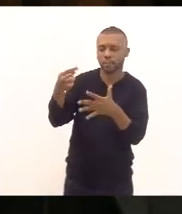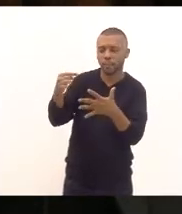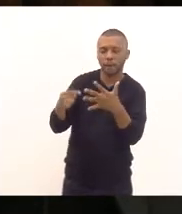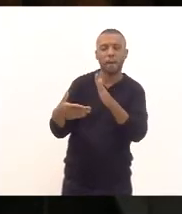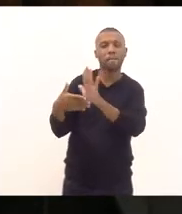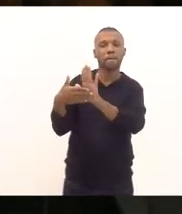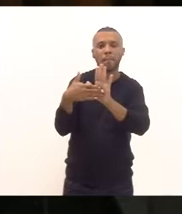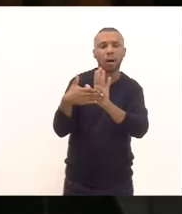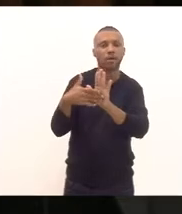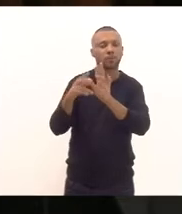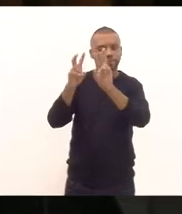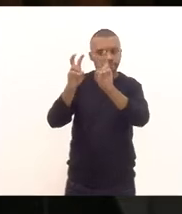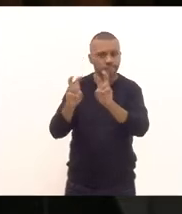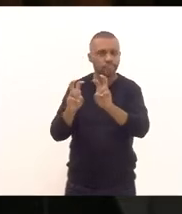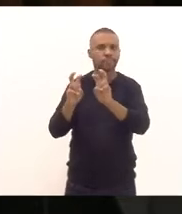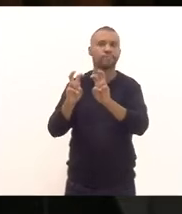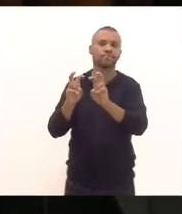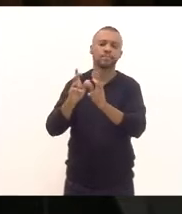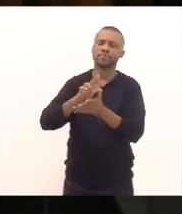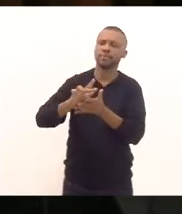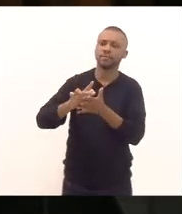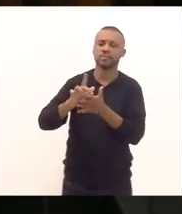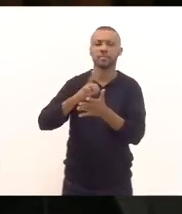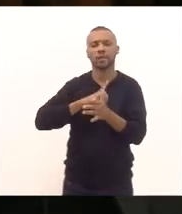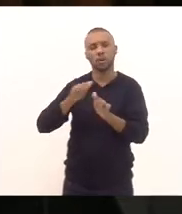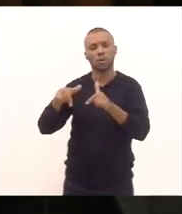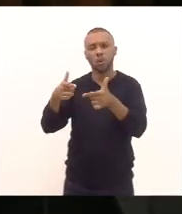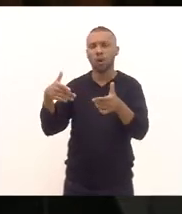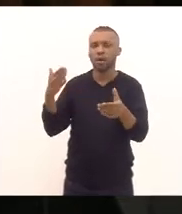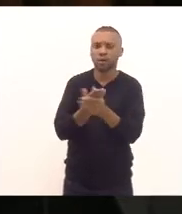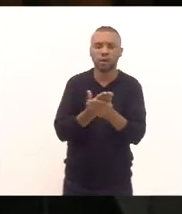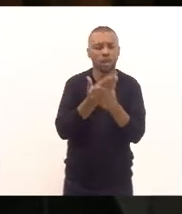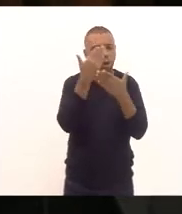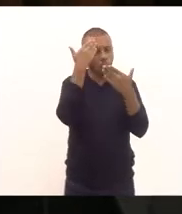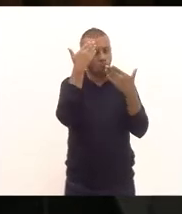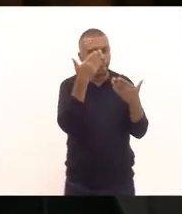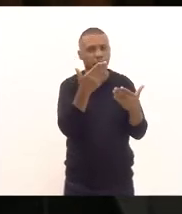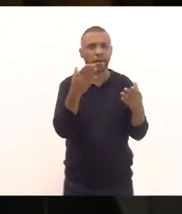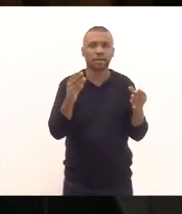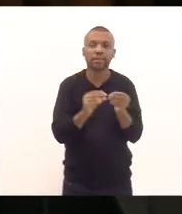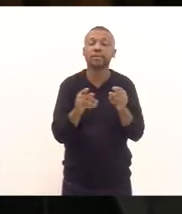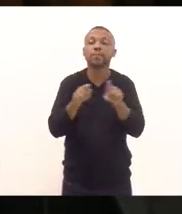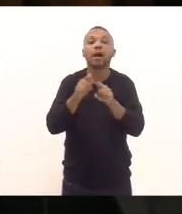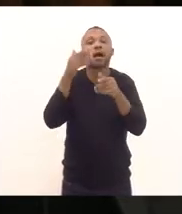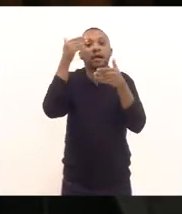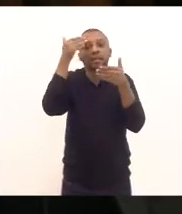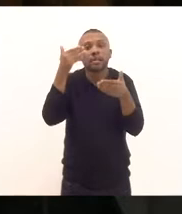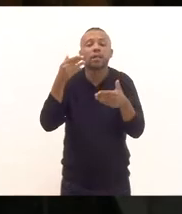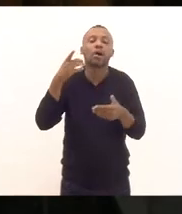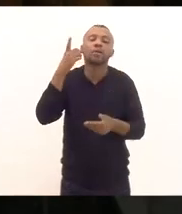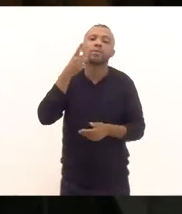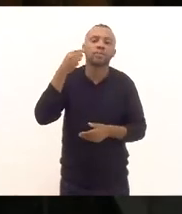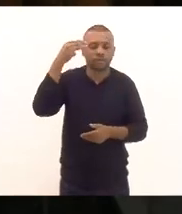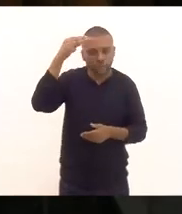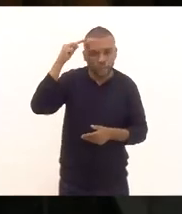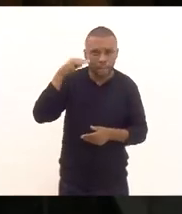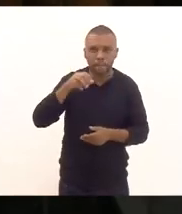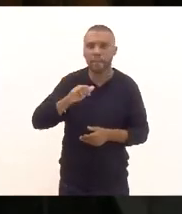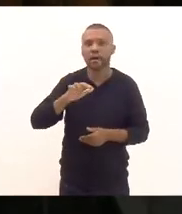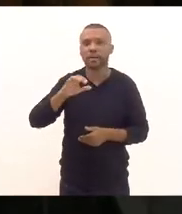anunciei e várias outras sejam tomadas Obrigado e agradeço aqui o deputado Márcio Pacheco